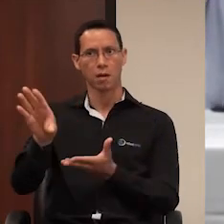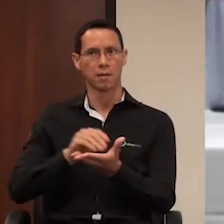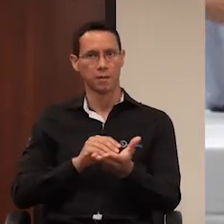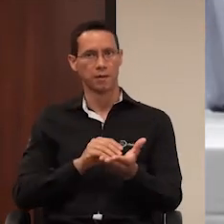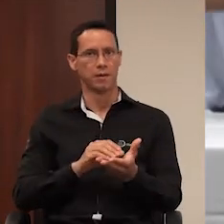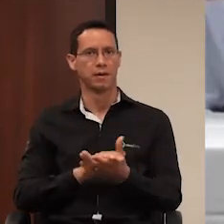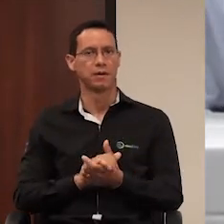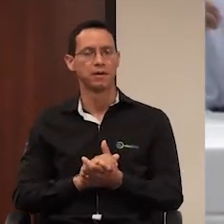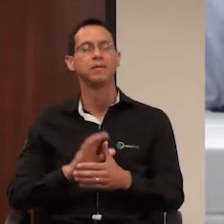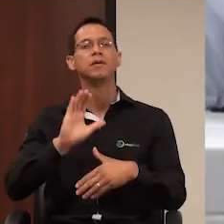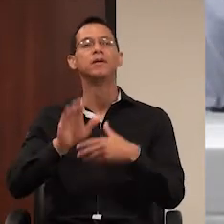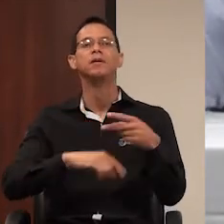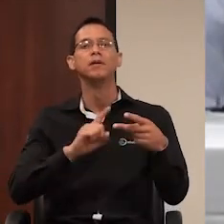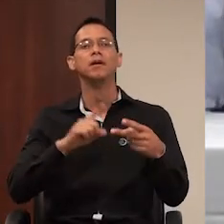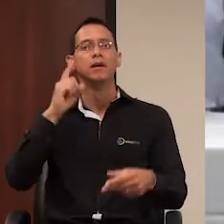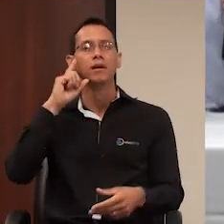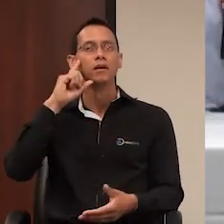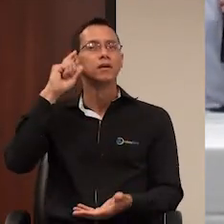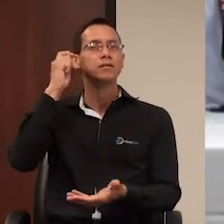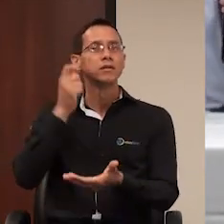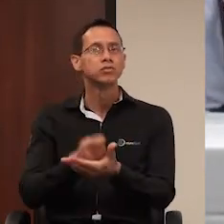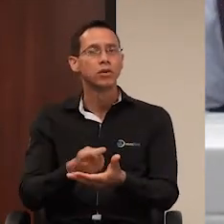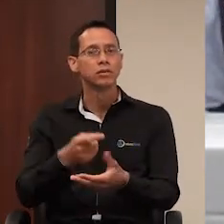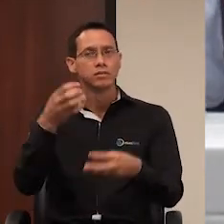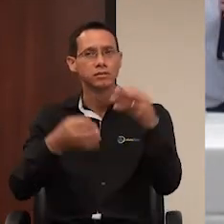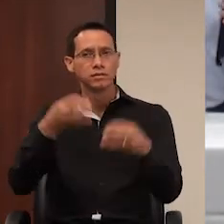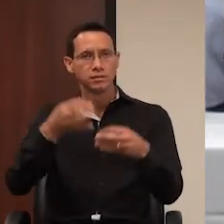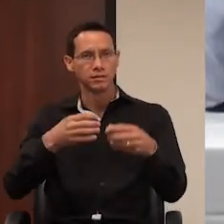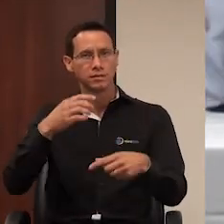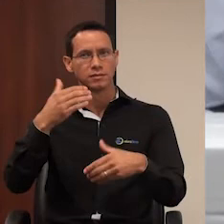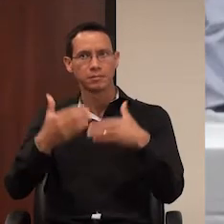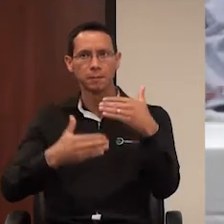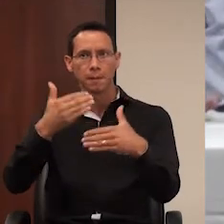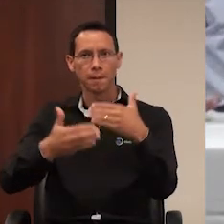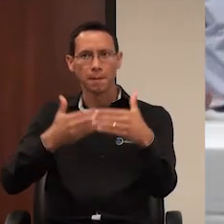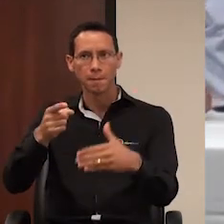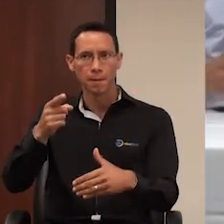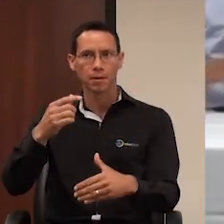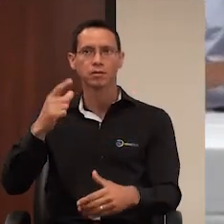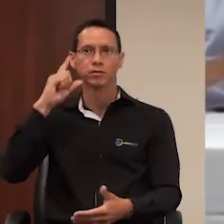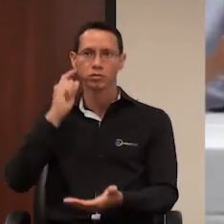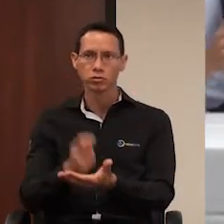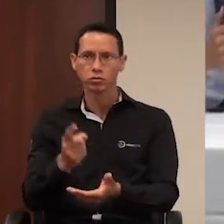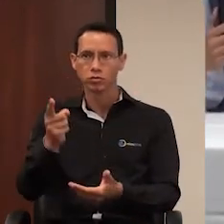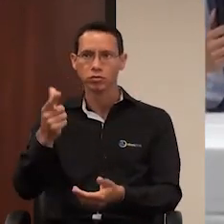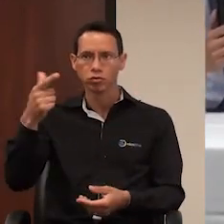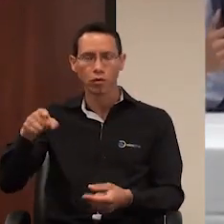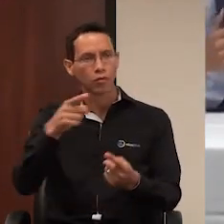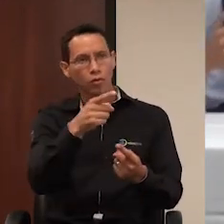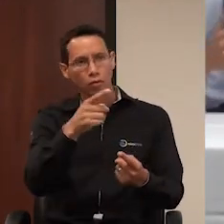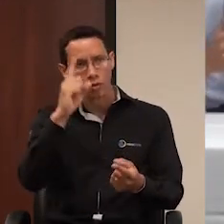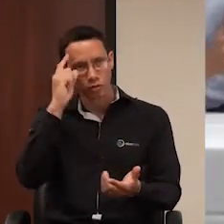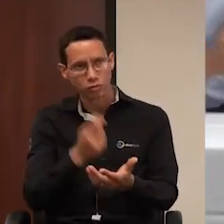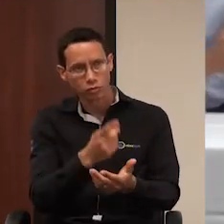aí, decisões judiciais que vão sendo reproduzidas nesse sentido também começam a constituir uma verdade jurídica. Então, argumentos de